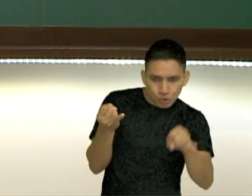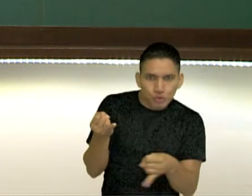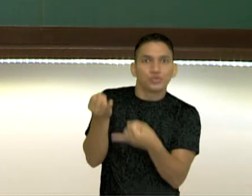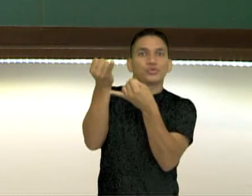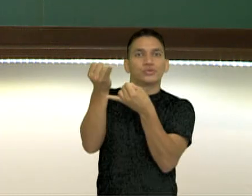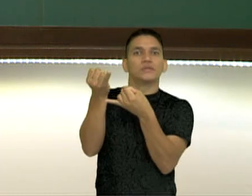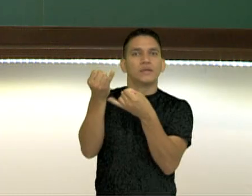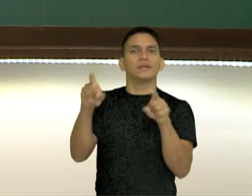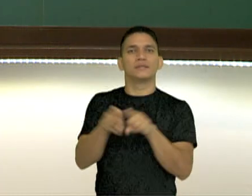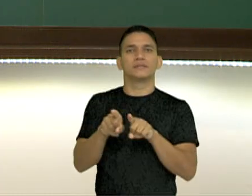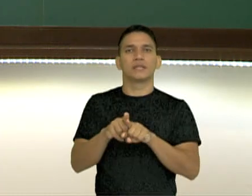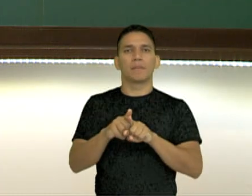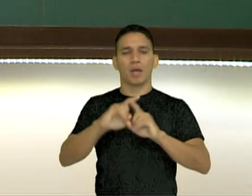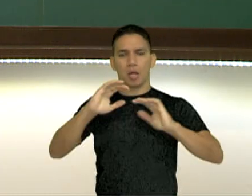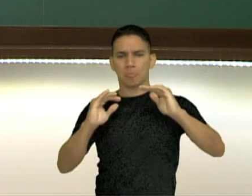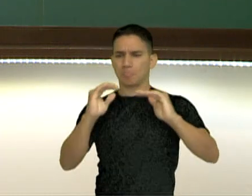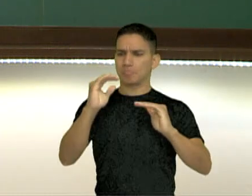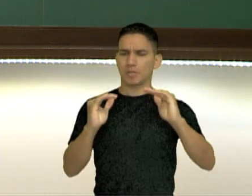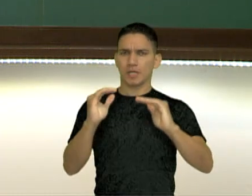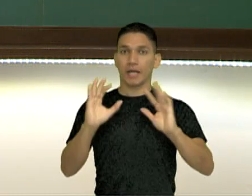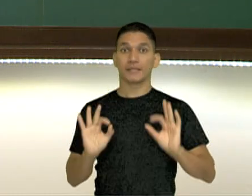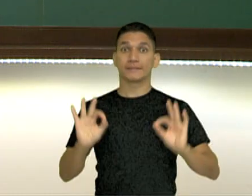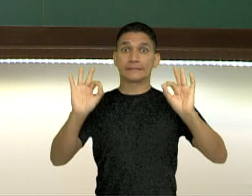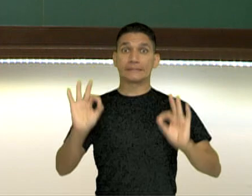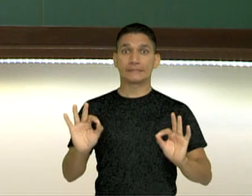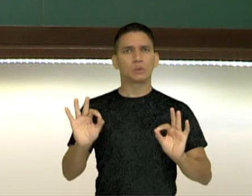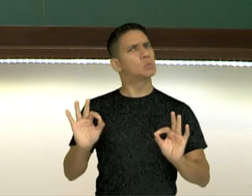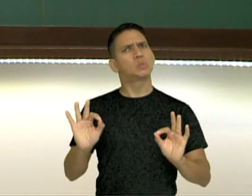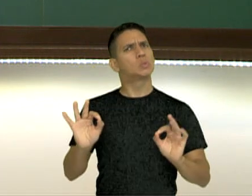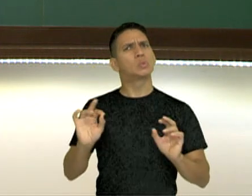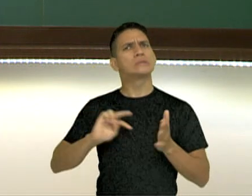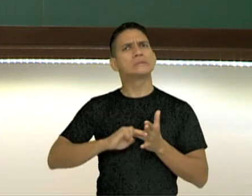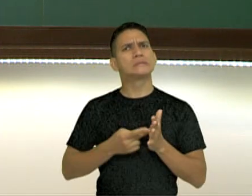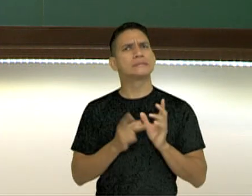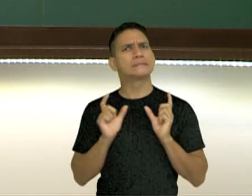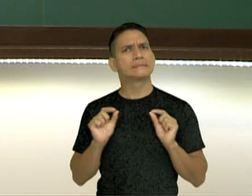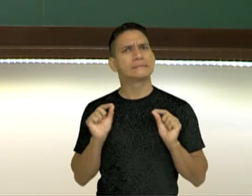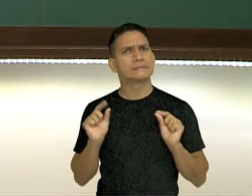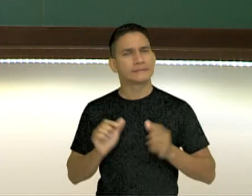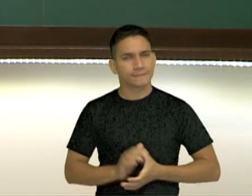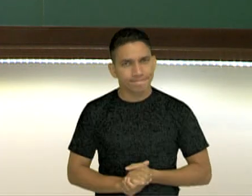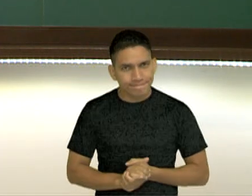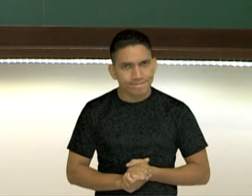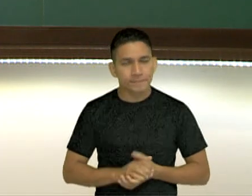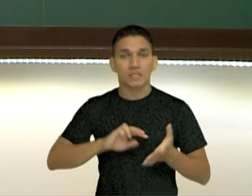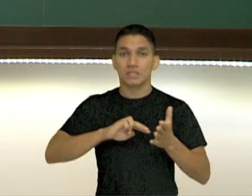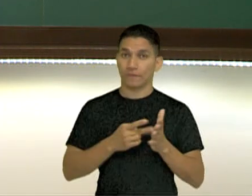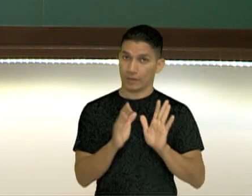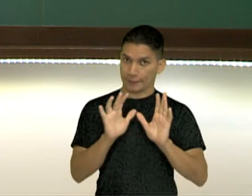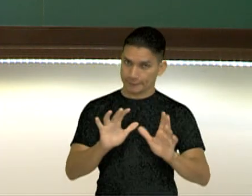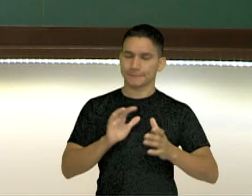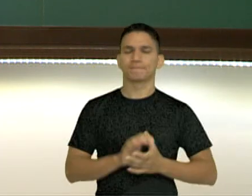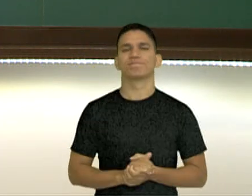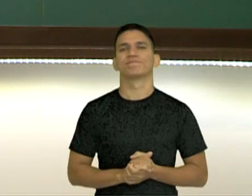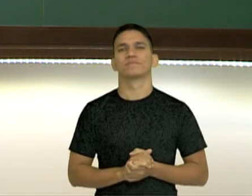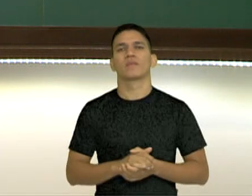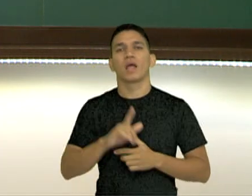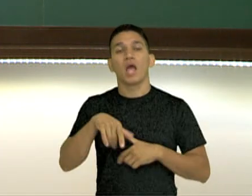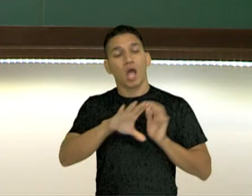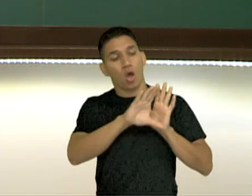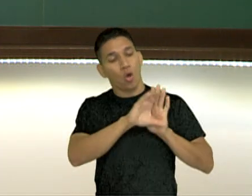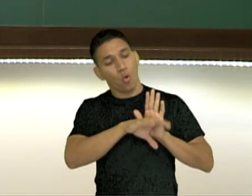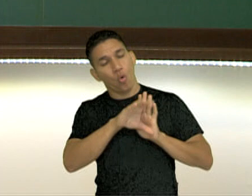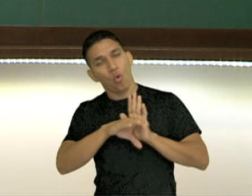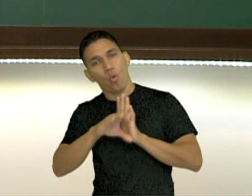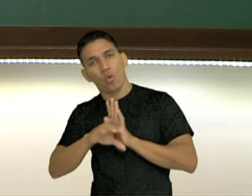compostos equivalente em taxa. O que significa isso, né? Significa o seguinte, é um conceito